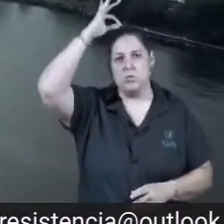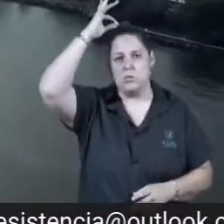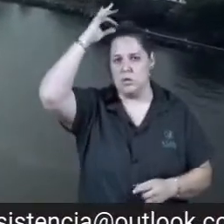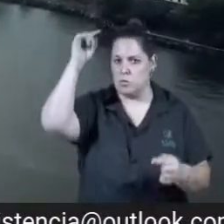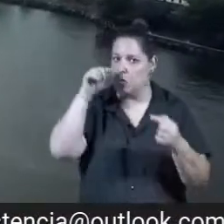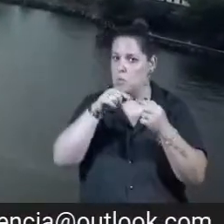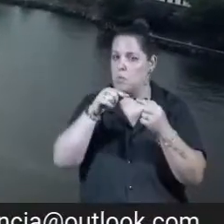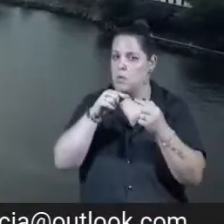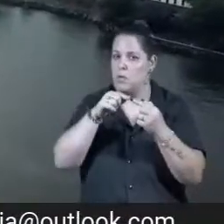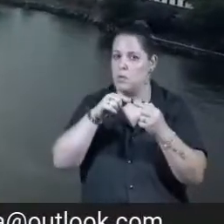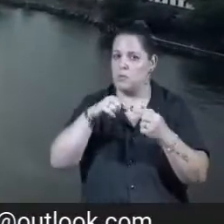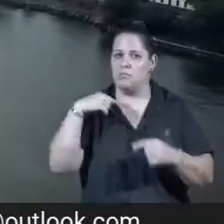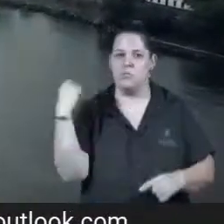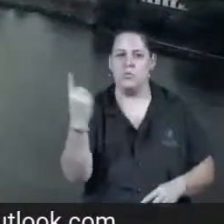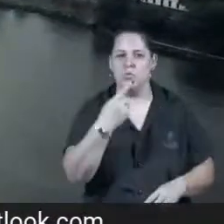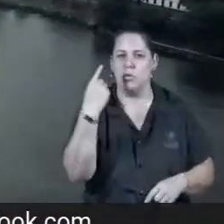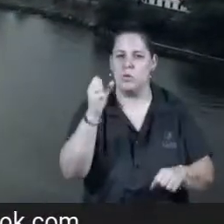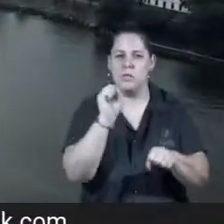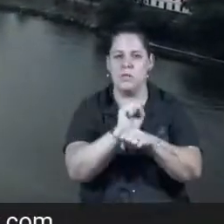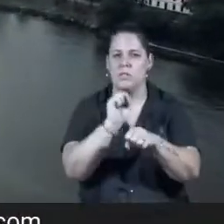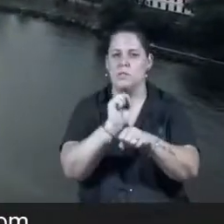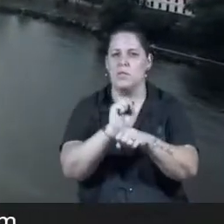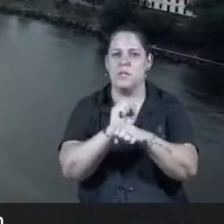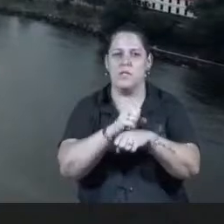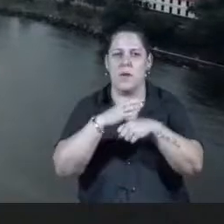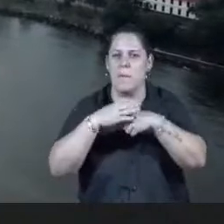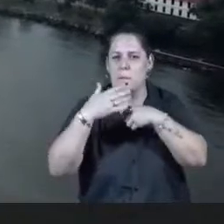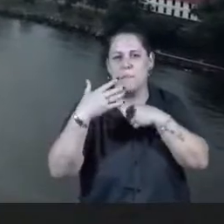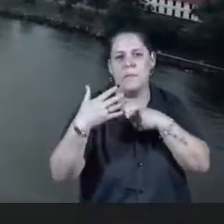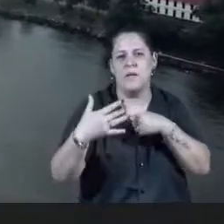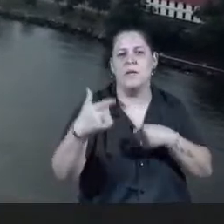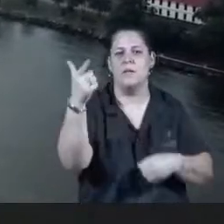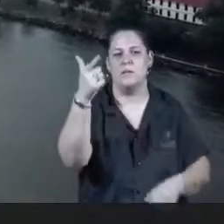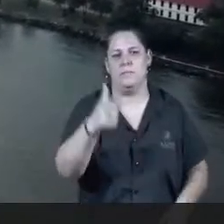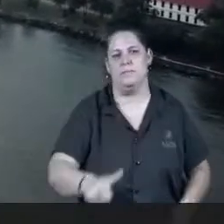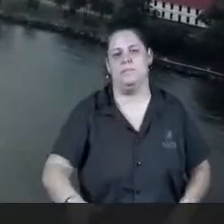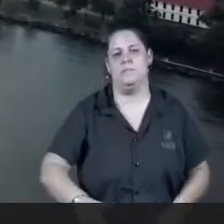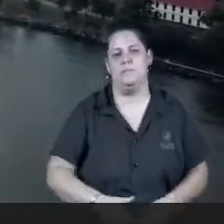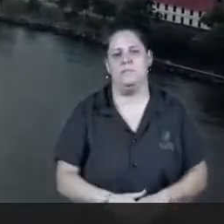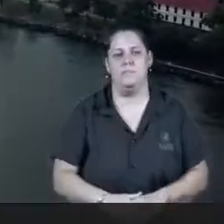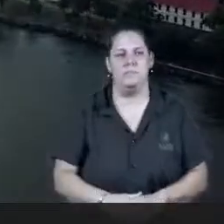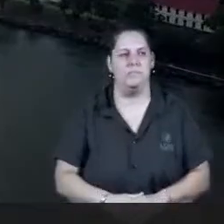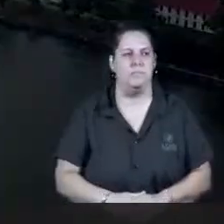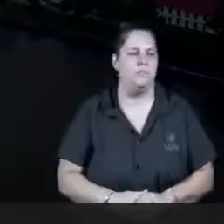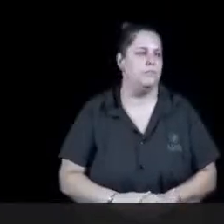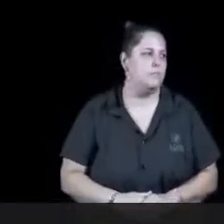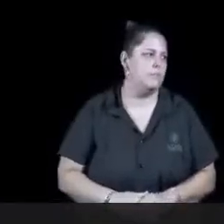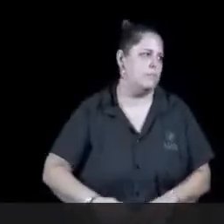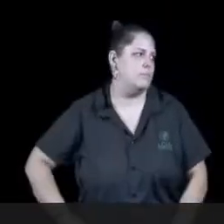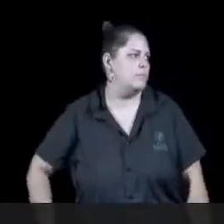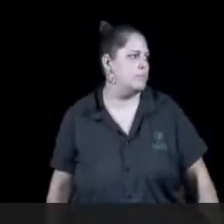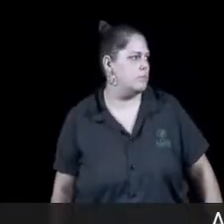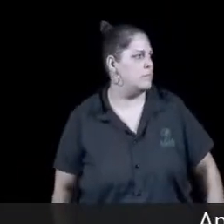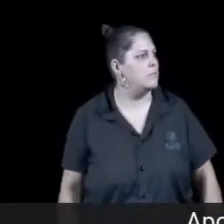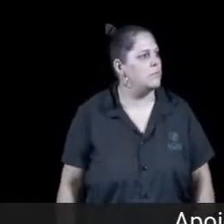ver? Nossa esperança vai brilhar outra vez. Bota a estrela